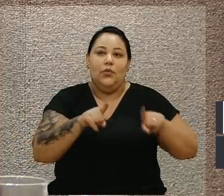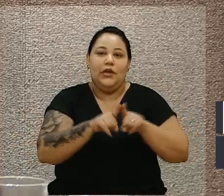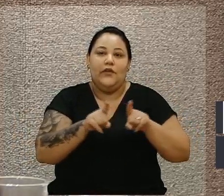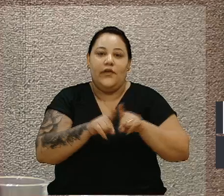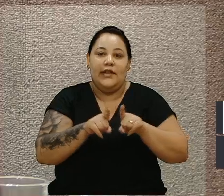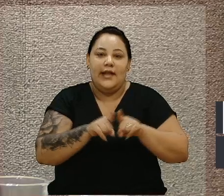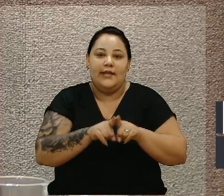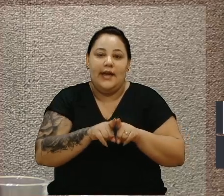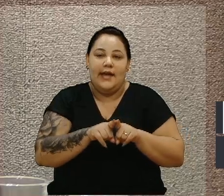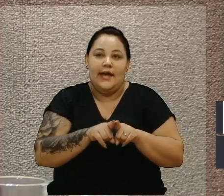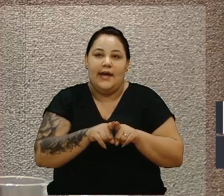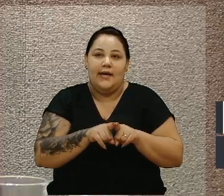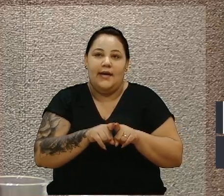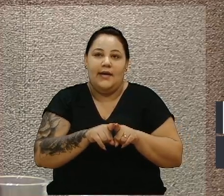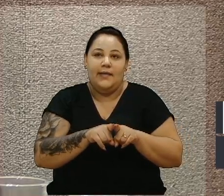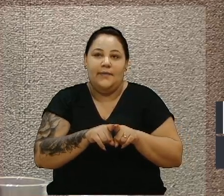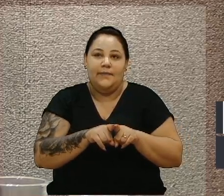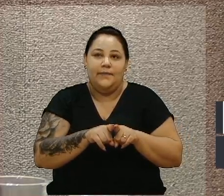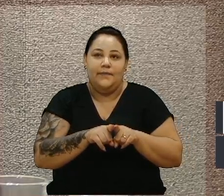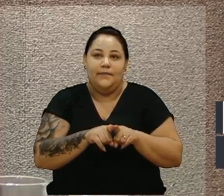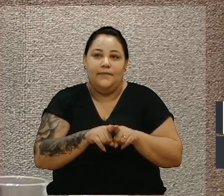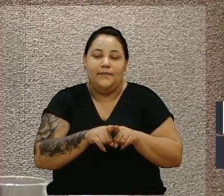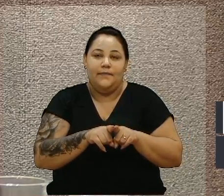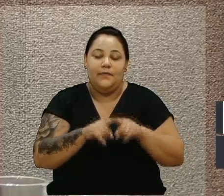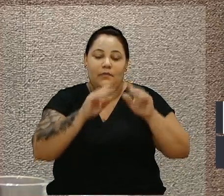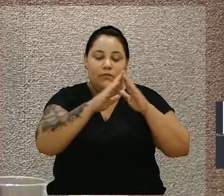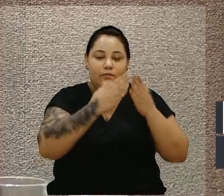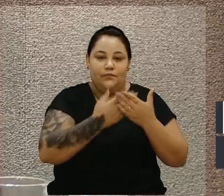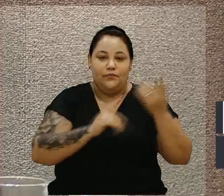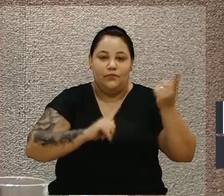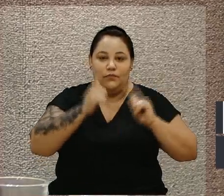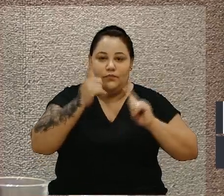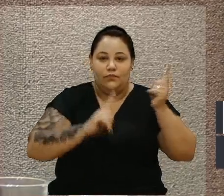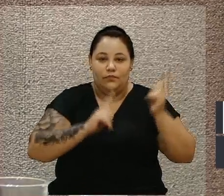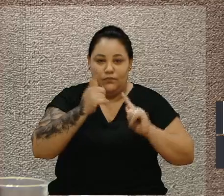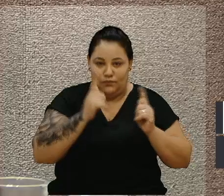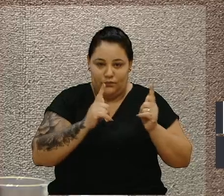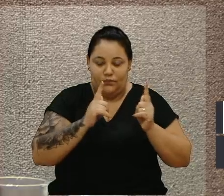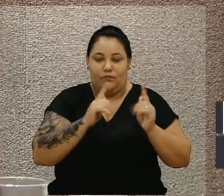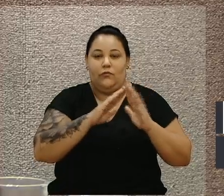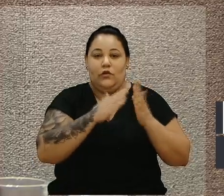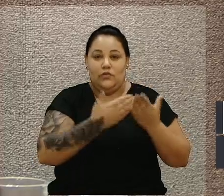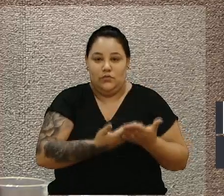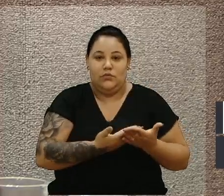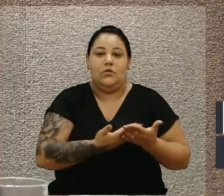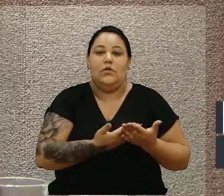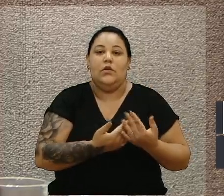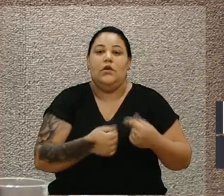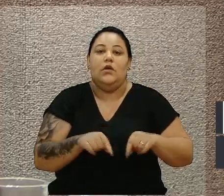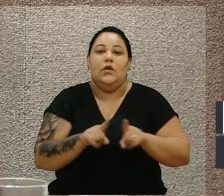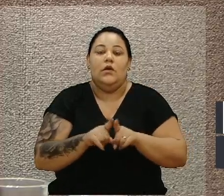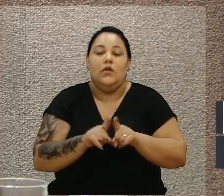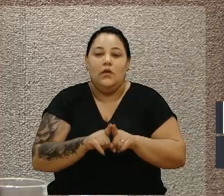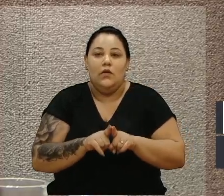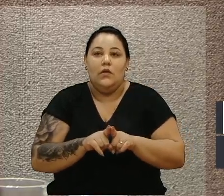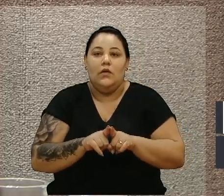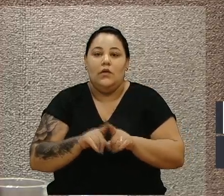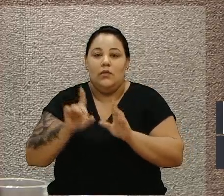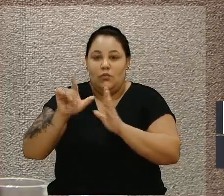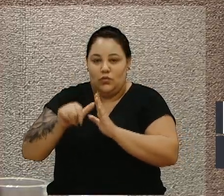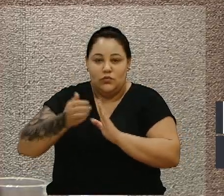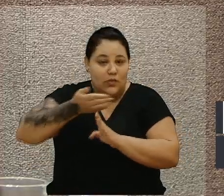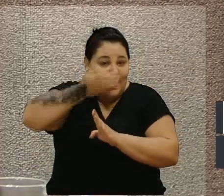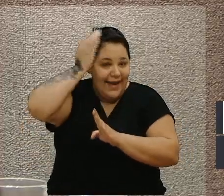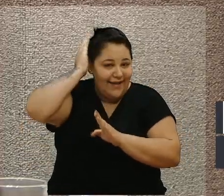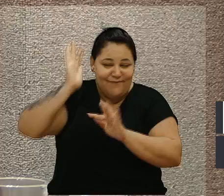carnaval de rua. É o carnaval das escolas de samba. E quando o malfadado Daniel Guerra acabou com o carnaval em